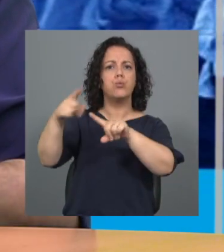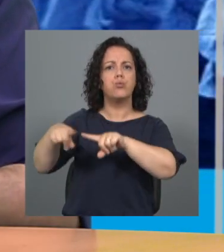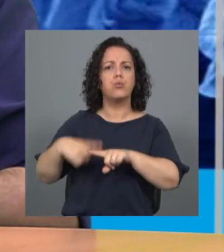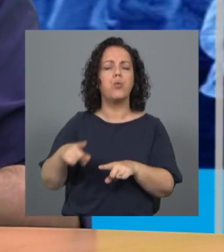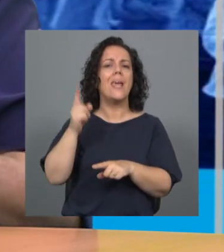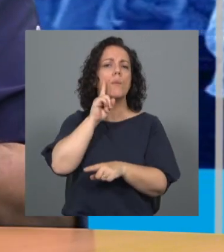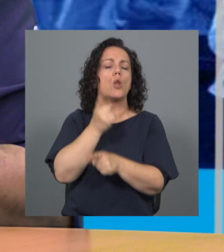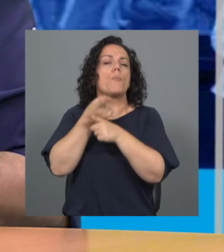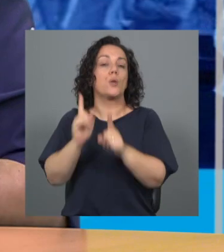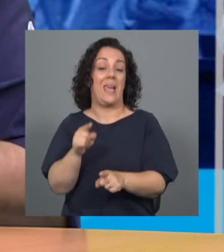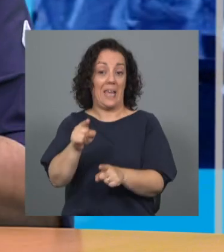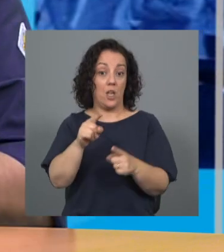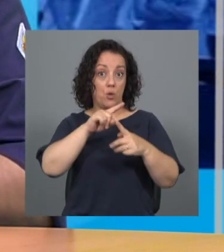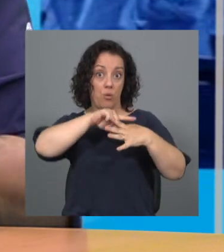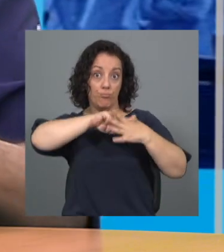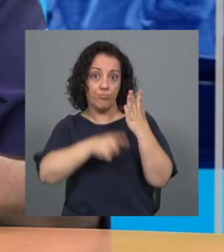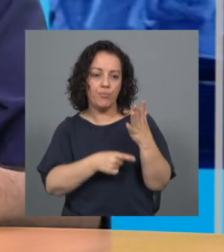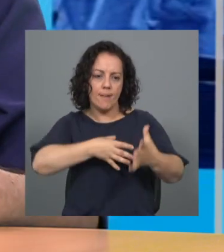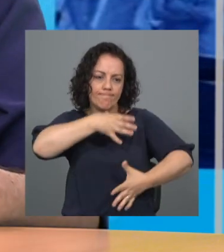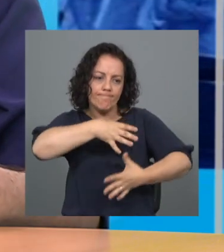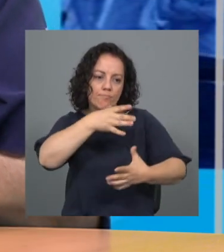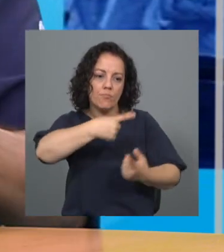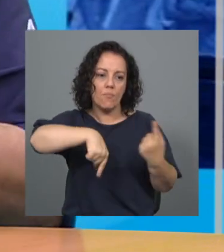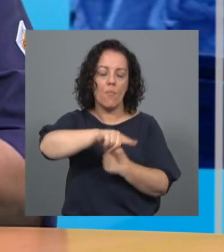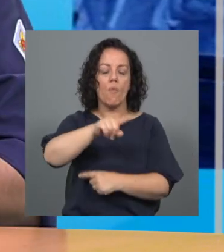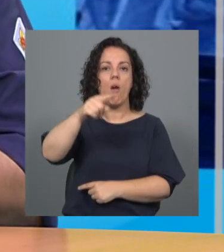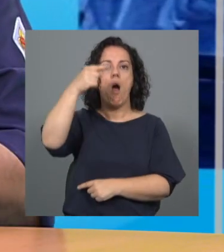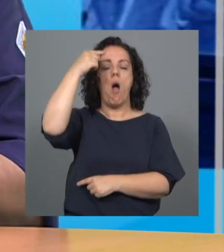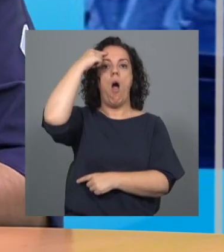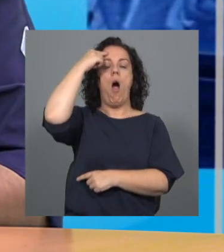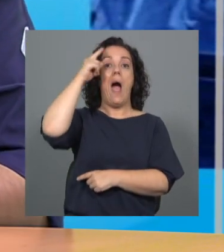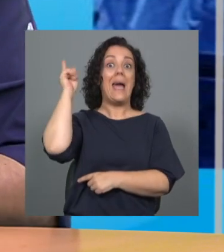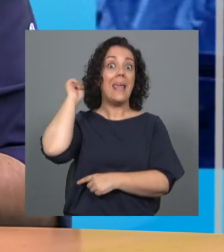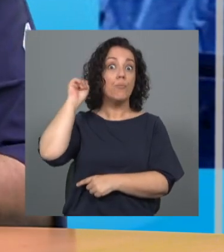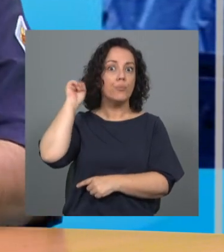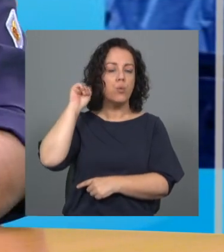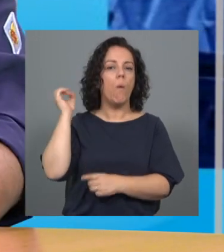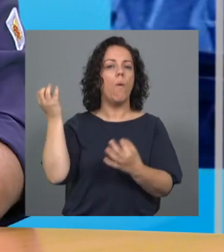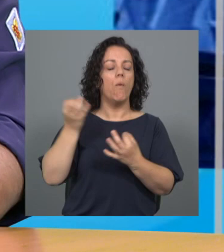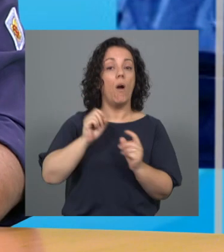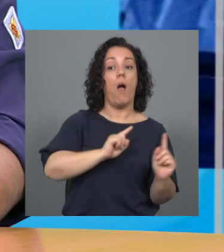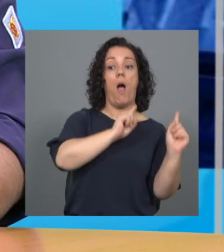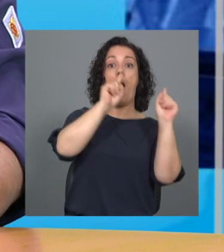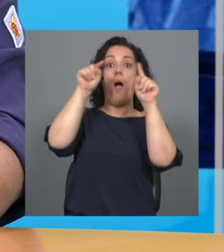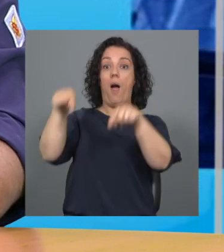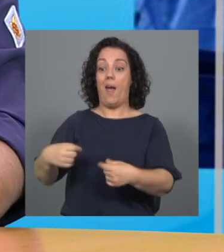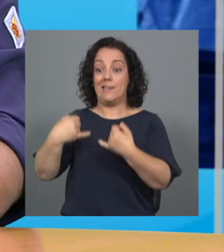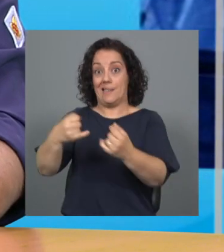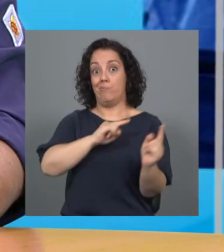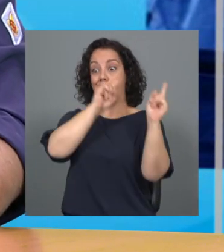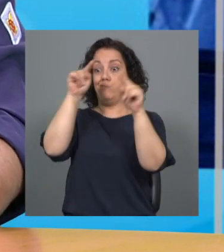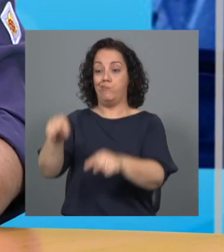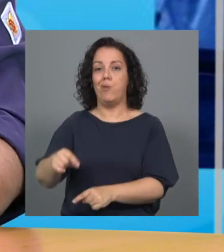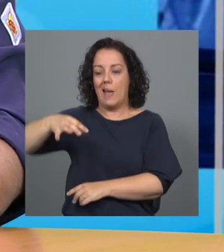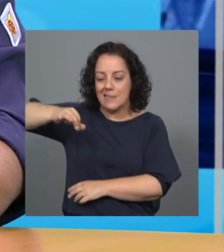esta consistência de percebermos a importância daquilo que vamos fazer, depois ir ao terreno, fazer a plantação, e aí também temos uma preocupação de tentar